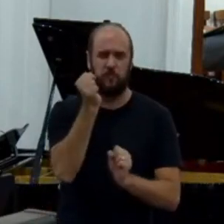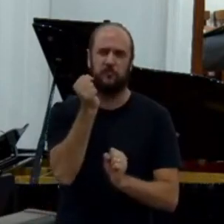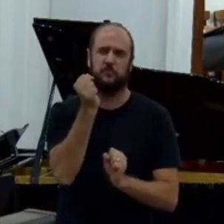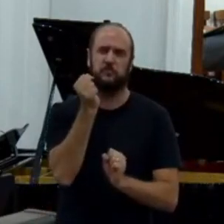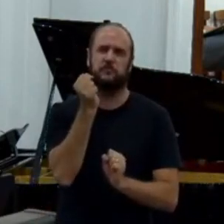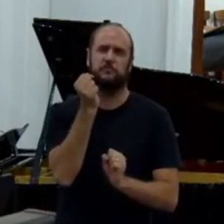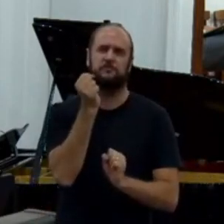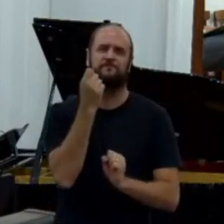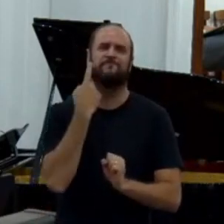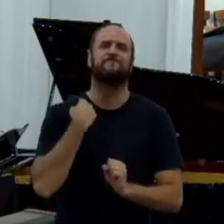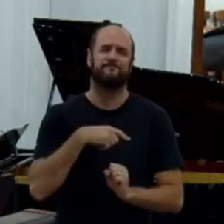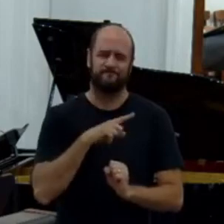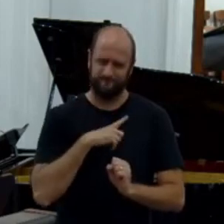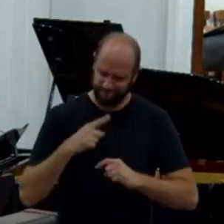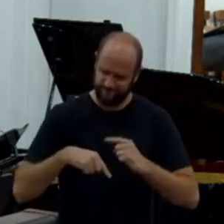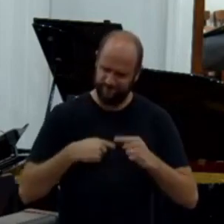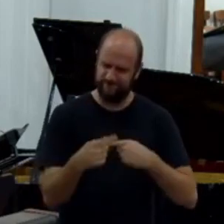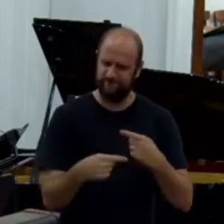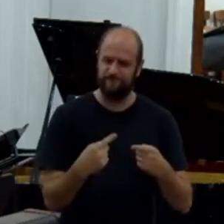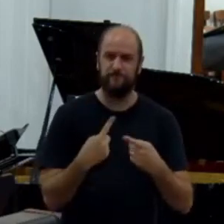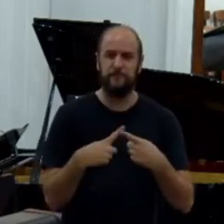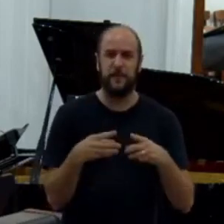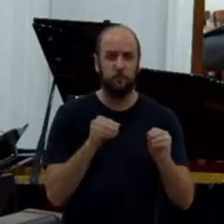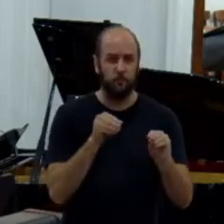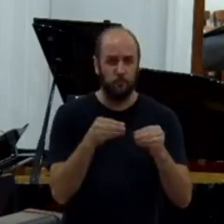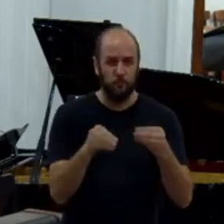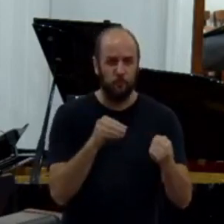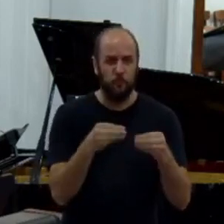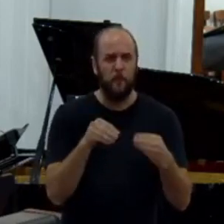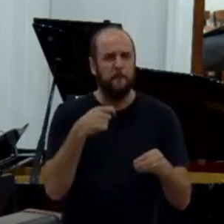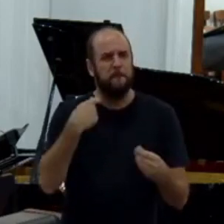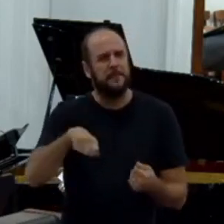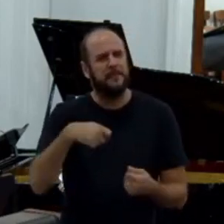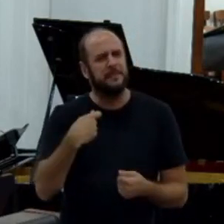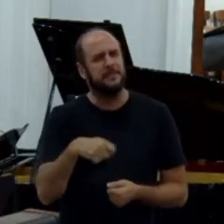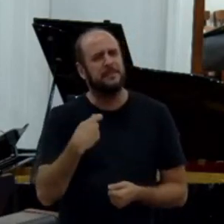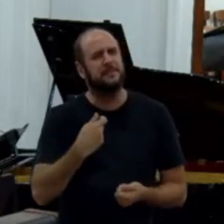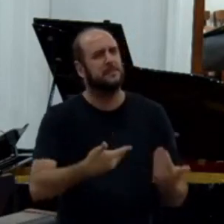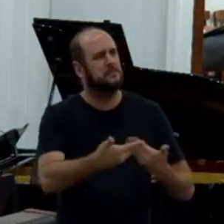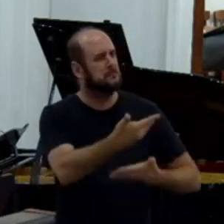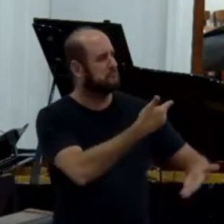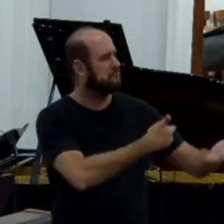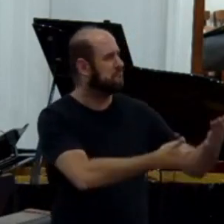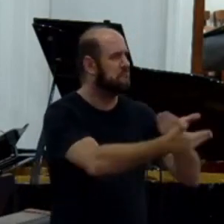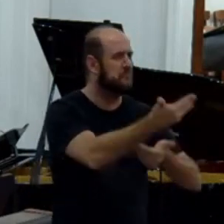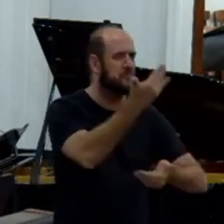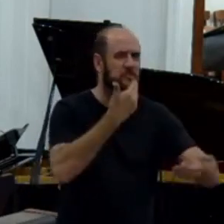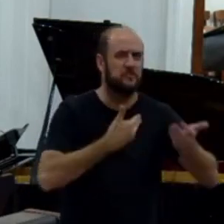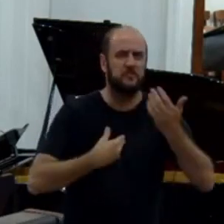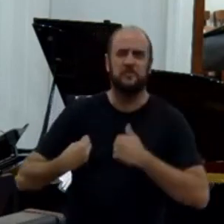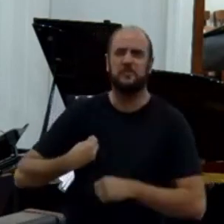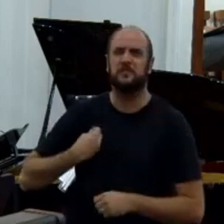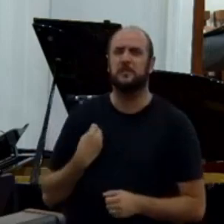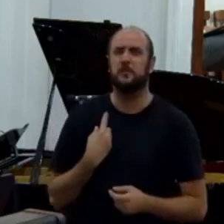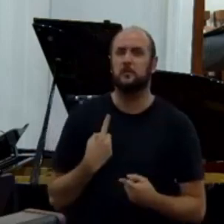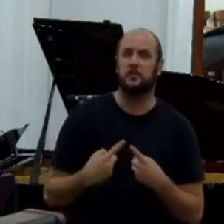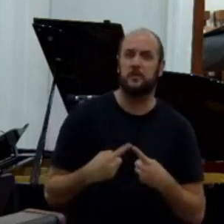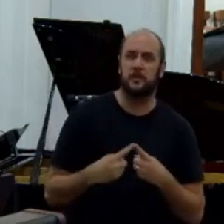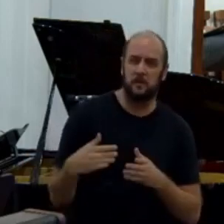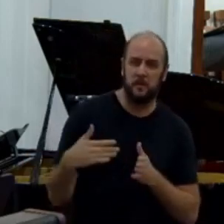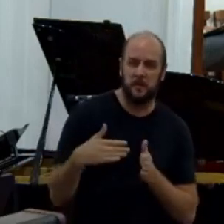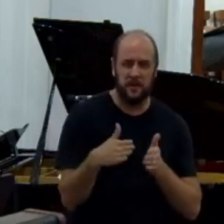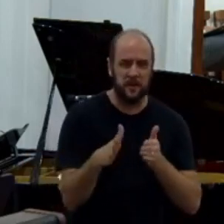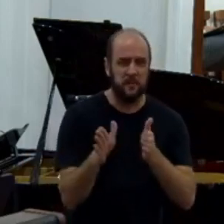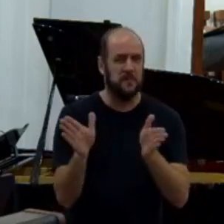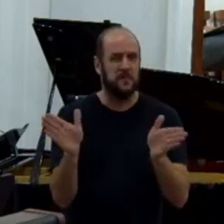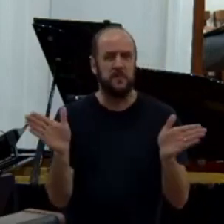vulneráveis. Mas a vulnerabilidade precisa ser cultivada no nosso meio, porque ela abre caminho para um